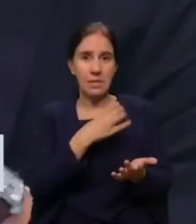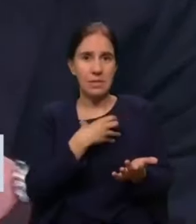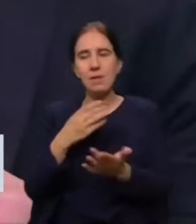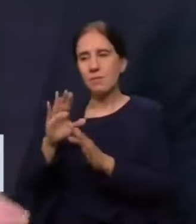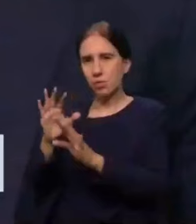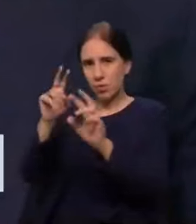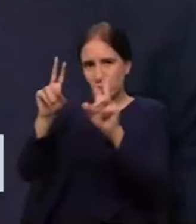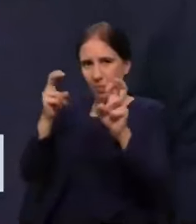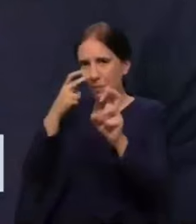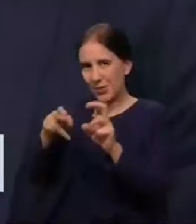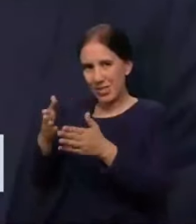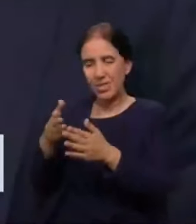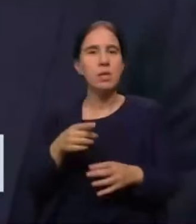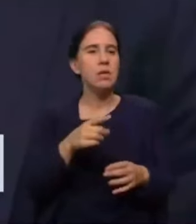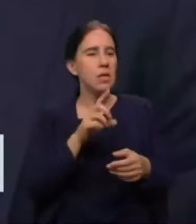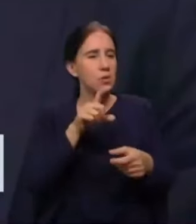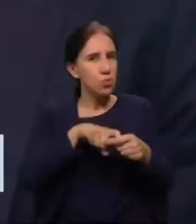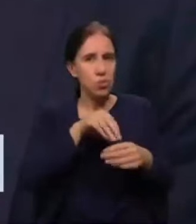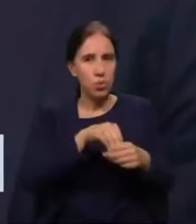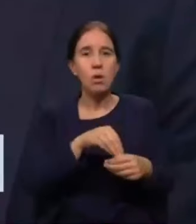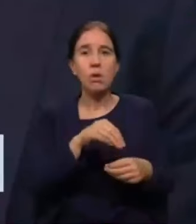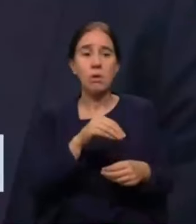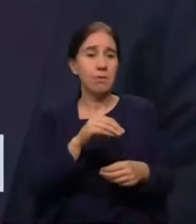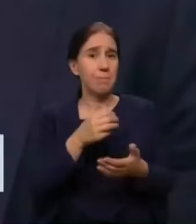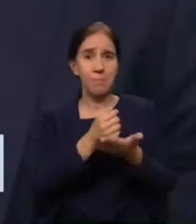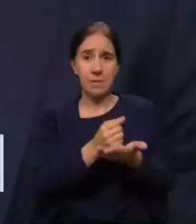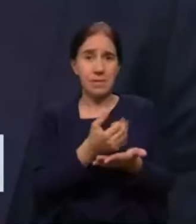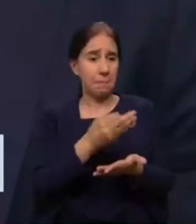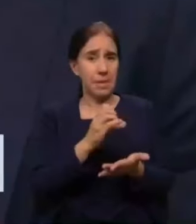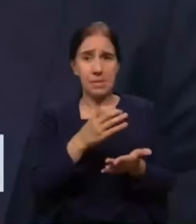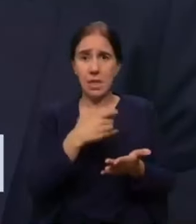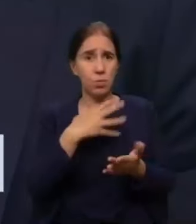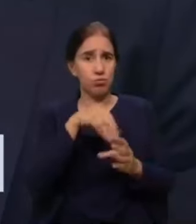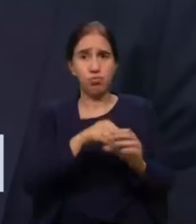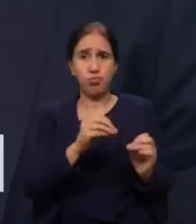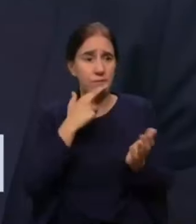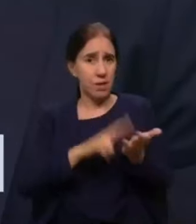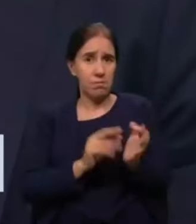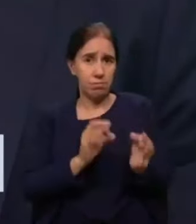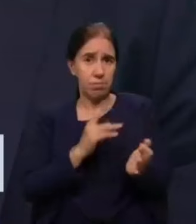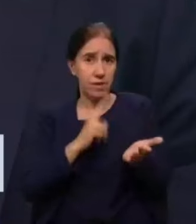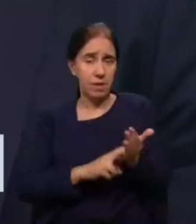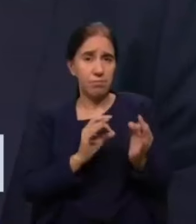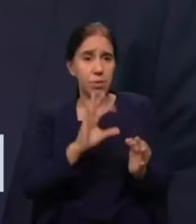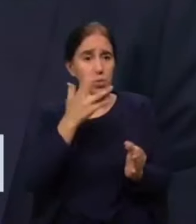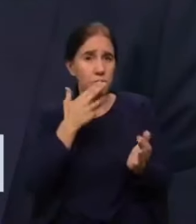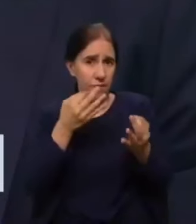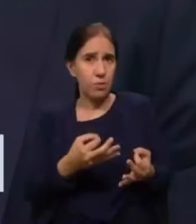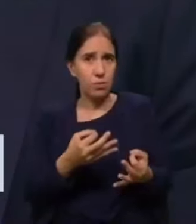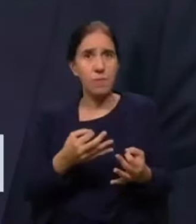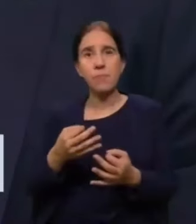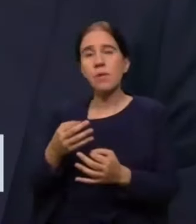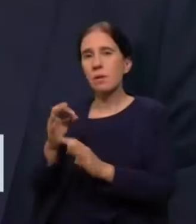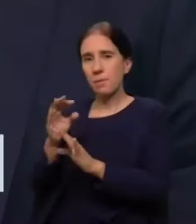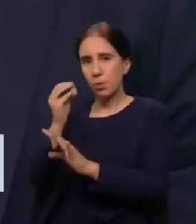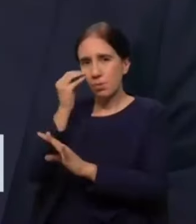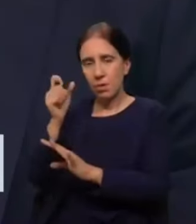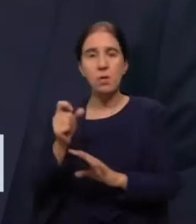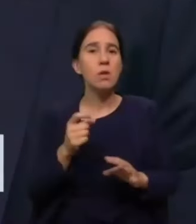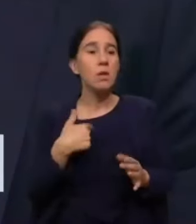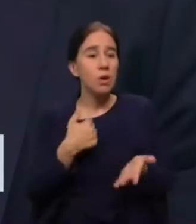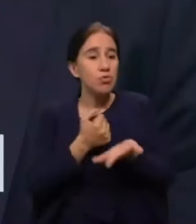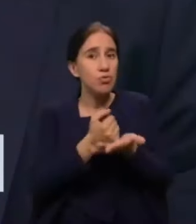sempre se associou, ao contrário do PCP e da CDU. Esta é a verdade concreta, dos acontecimentos e dos factos. Quando foi preciso a mão,